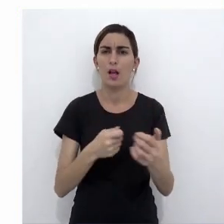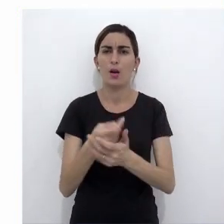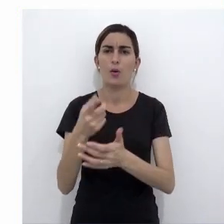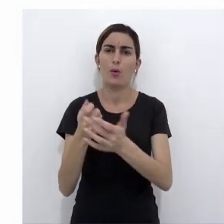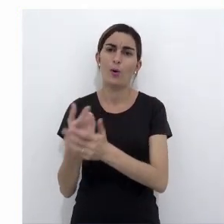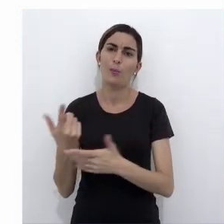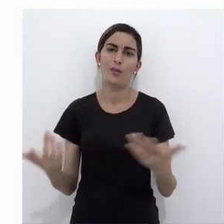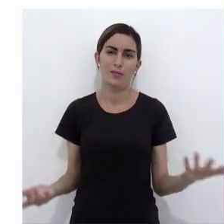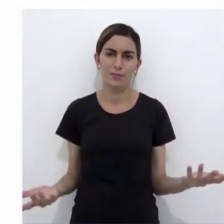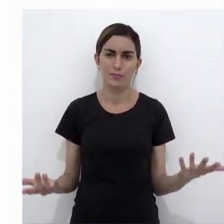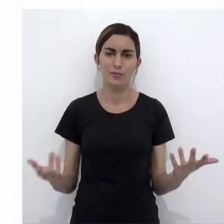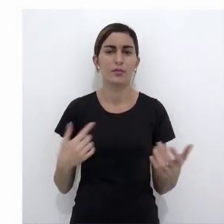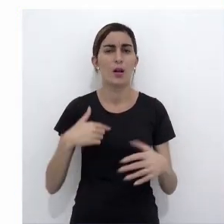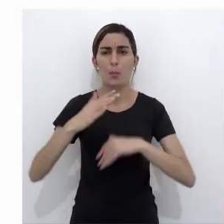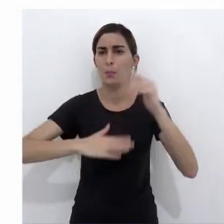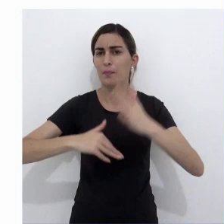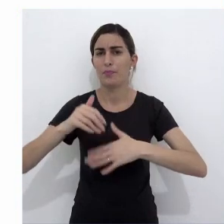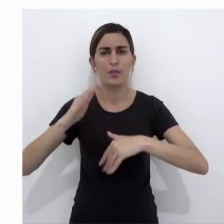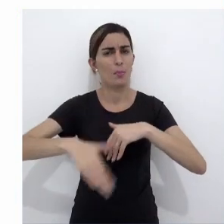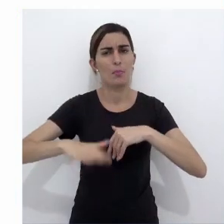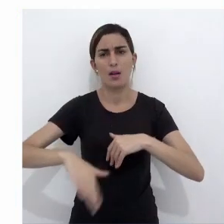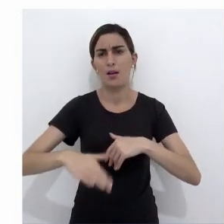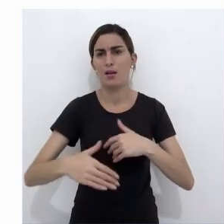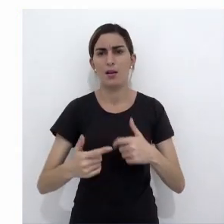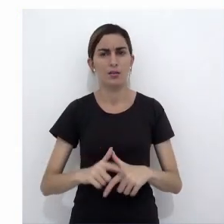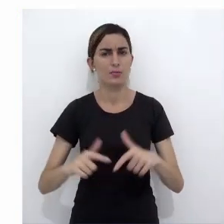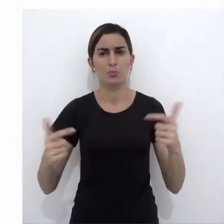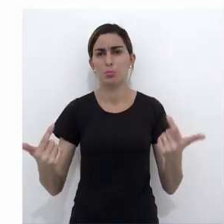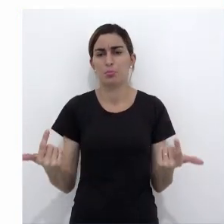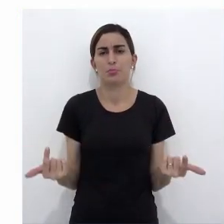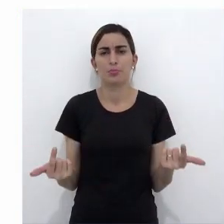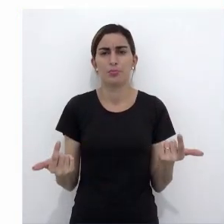Ok? E a mão de obra barata e numerosa,